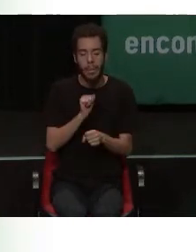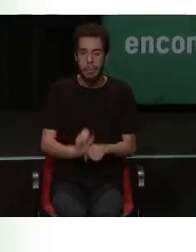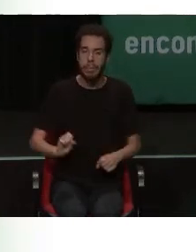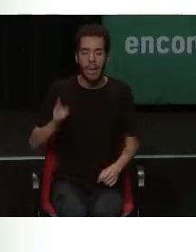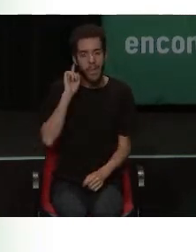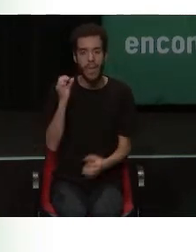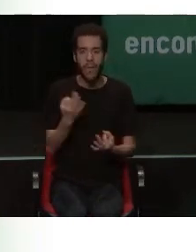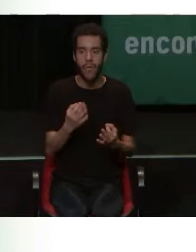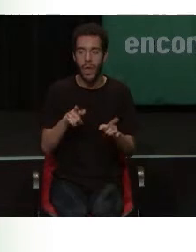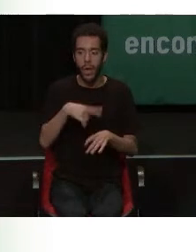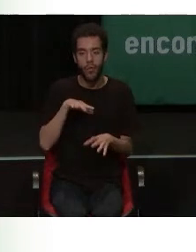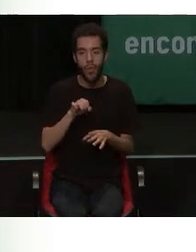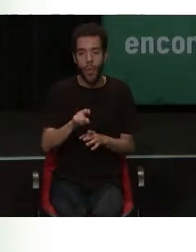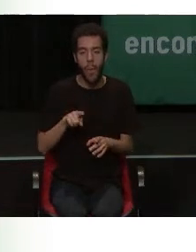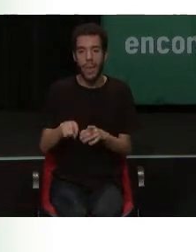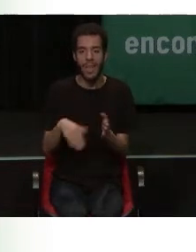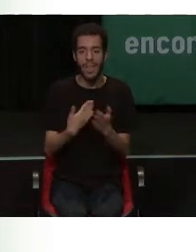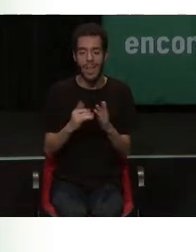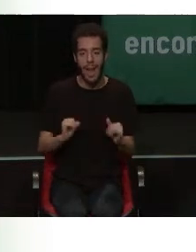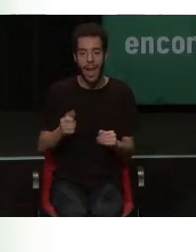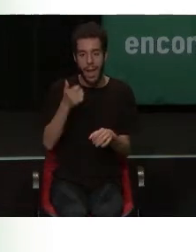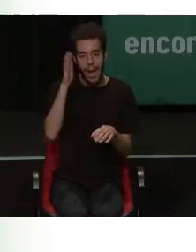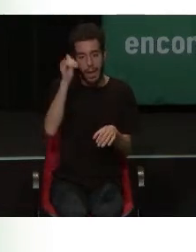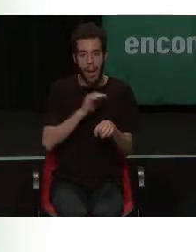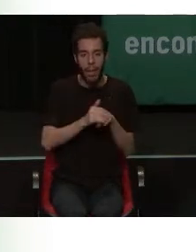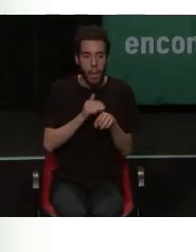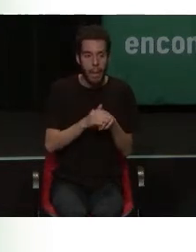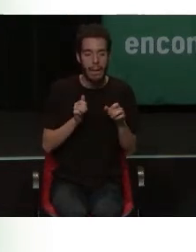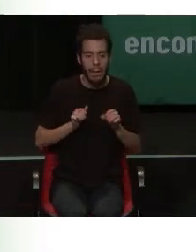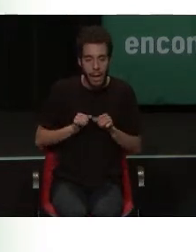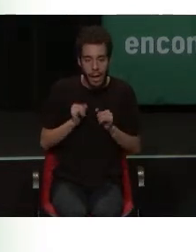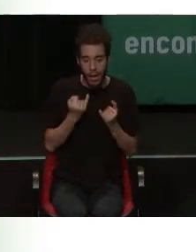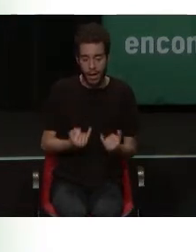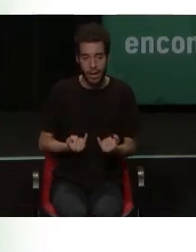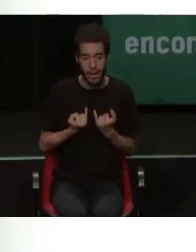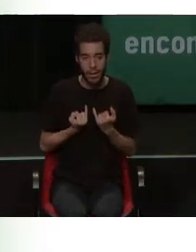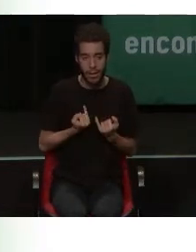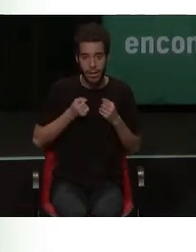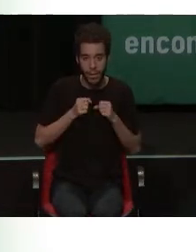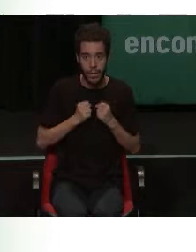detecções em bactérias que causam infecção em animais de companhia de